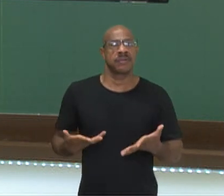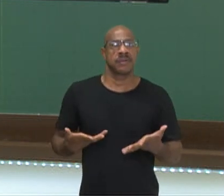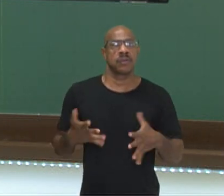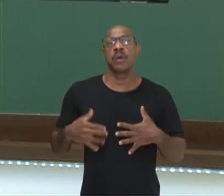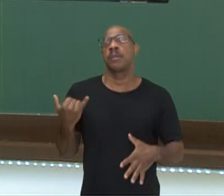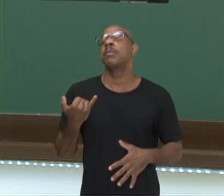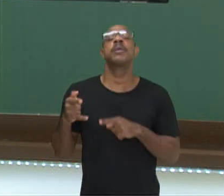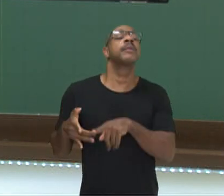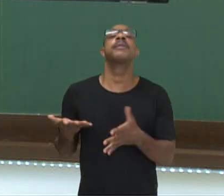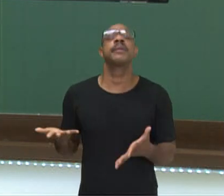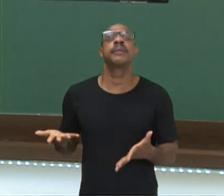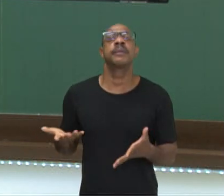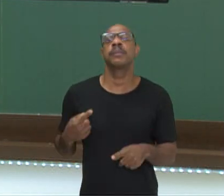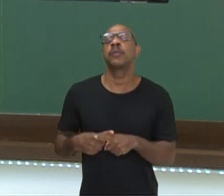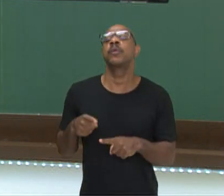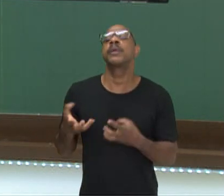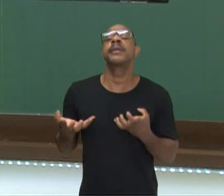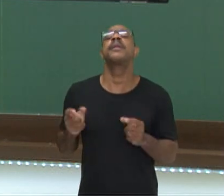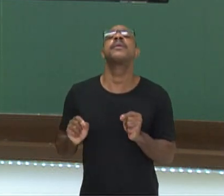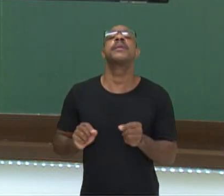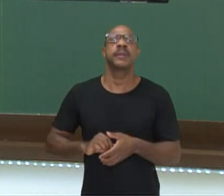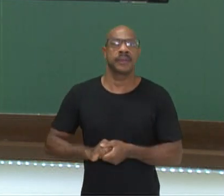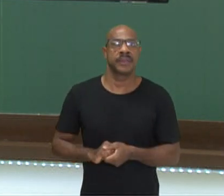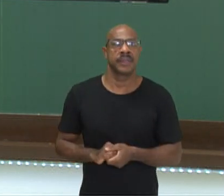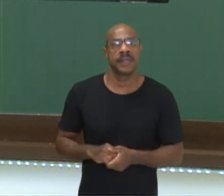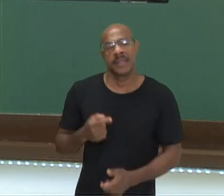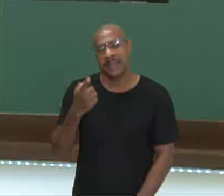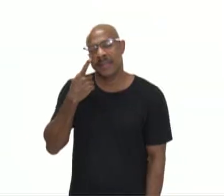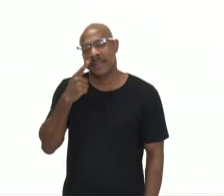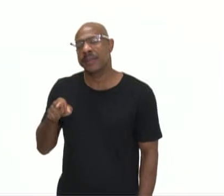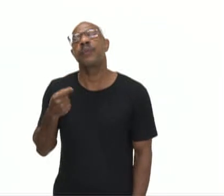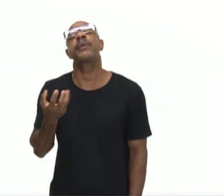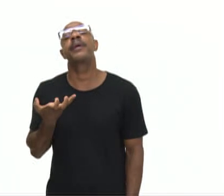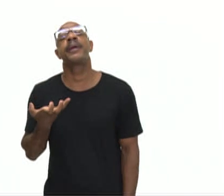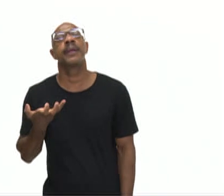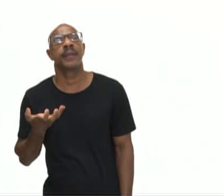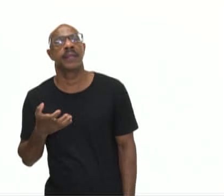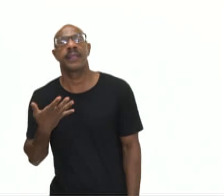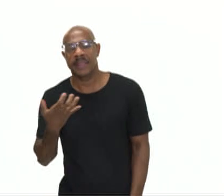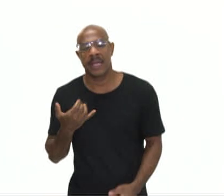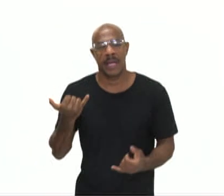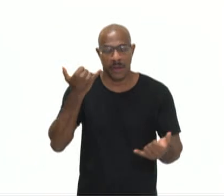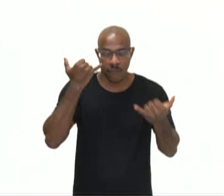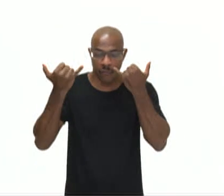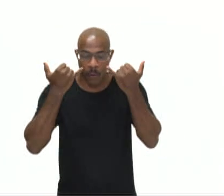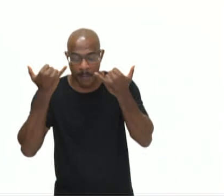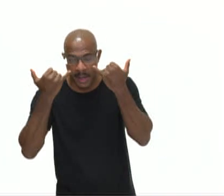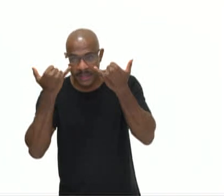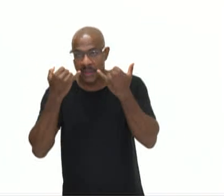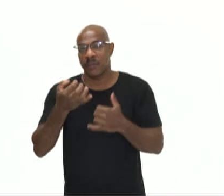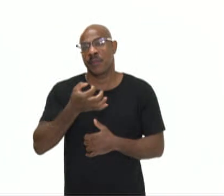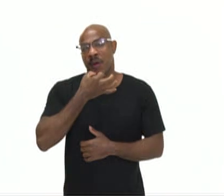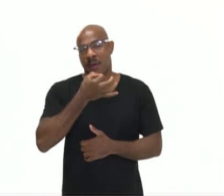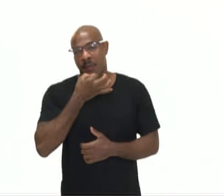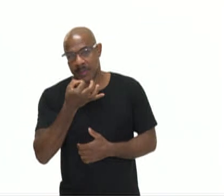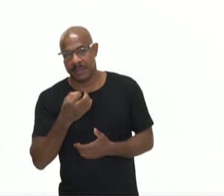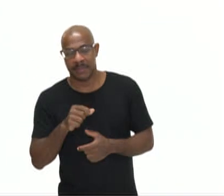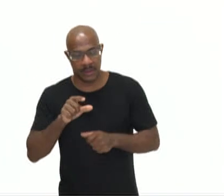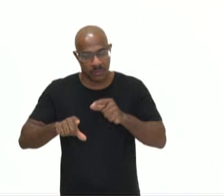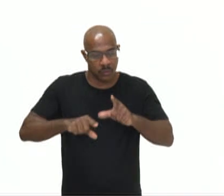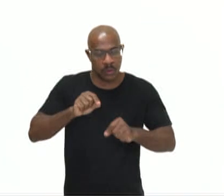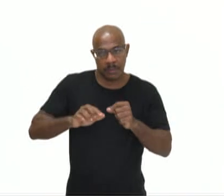mudou de lado, né? Esse público ele tenta buscar o quê? Buscar informações e argumentos para a escolha de